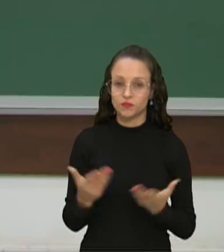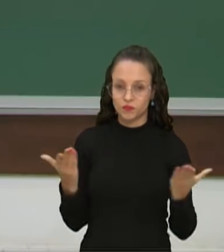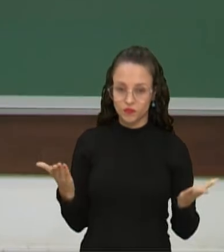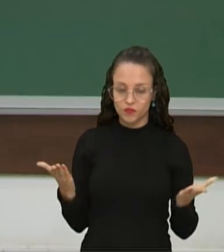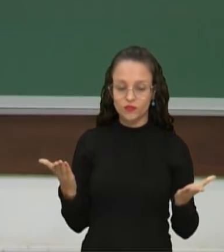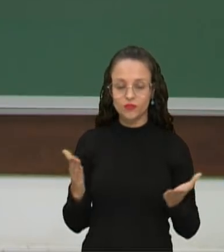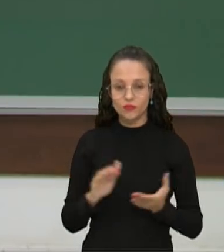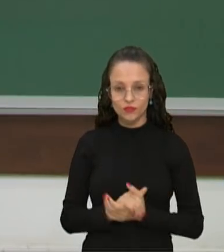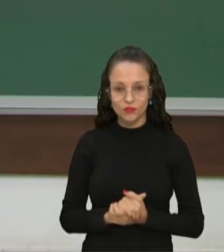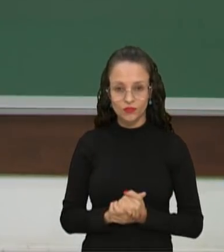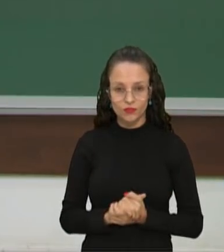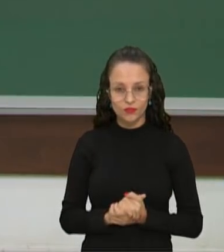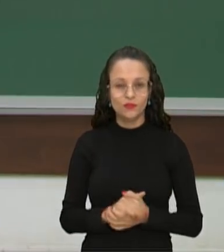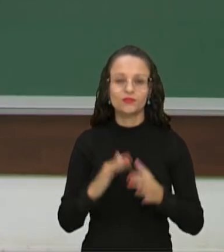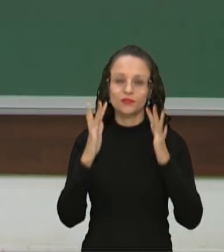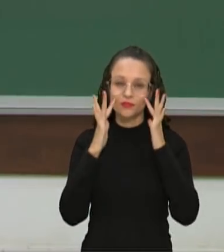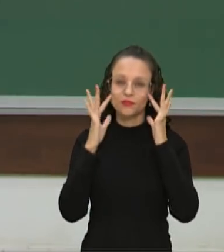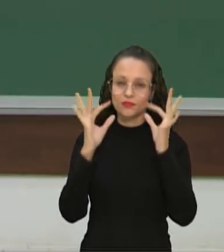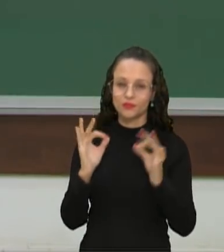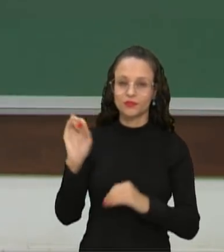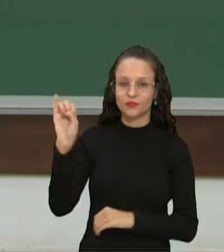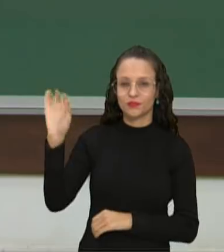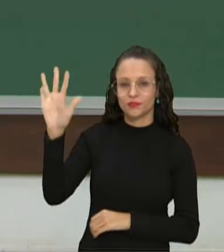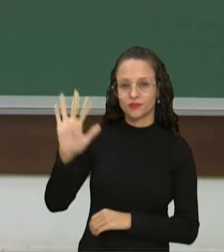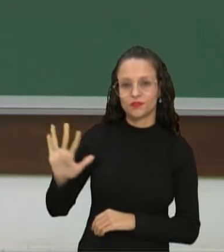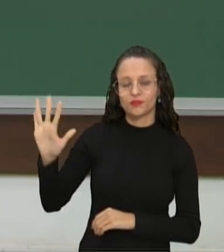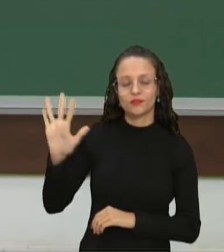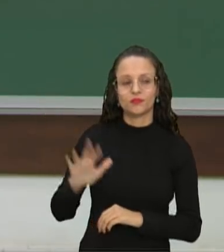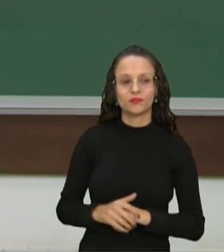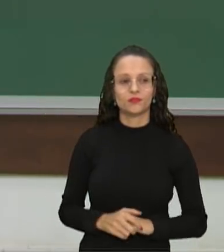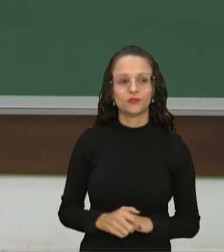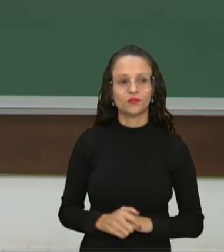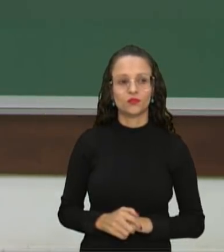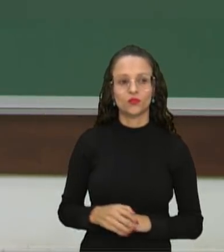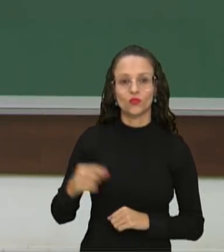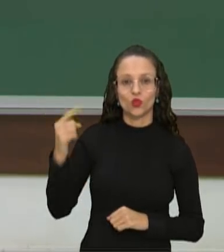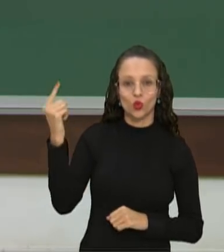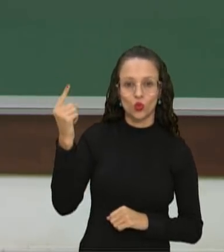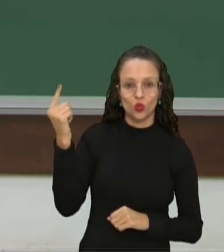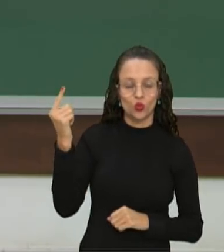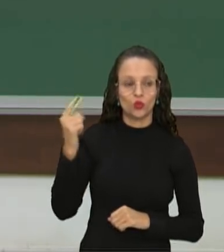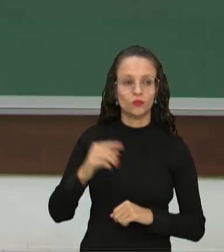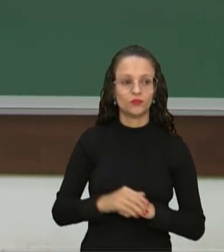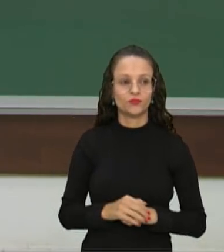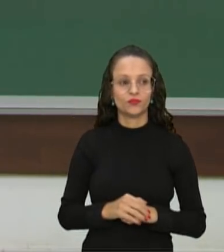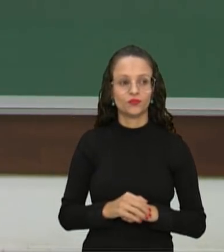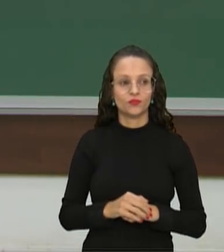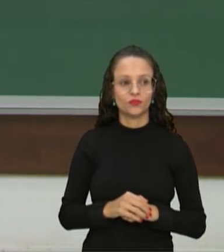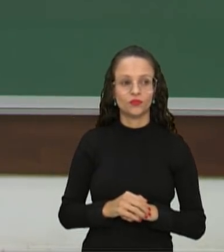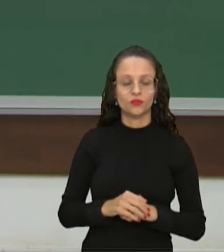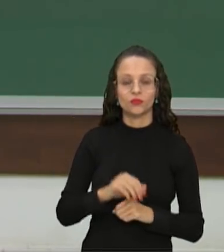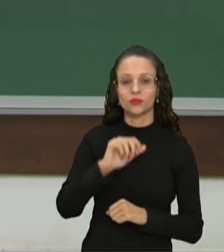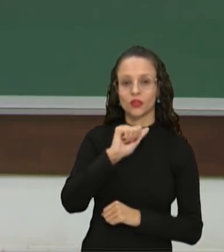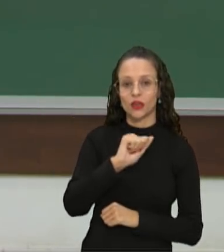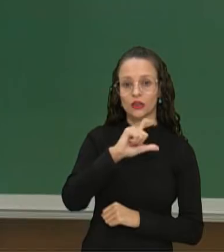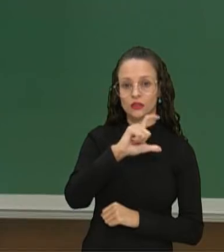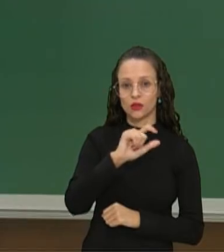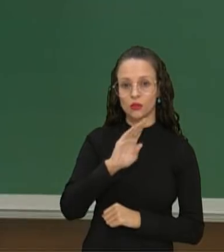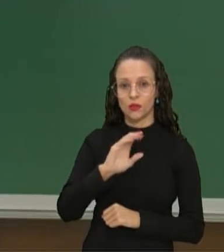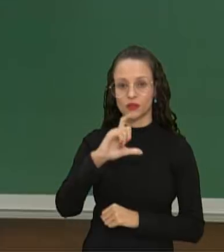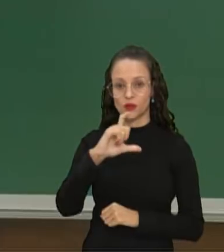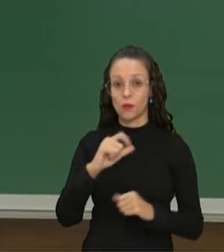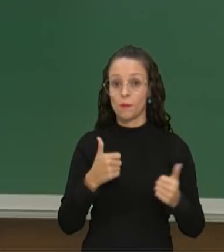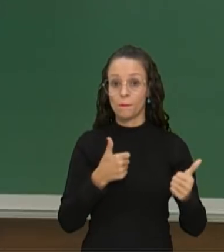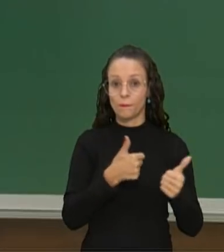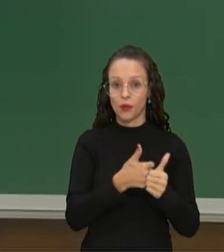aí, gente? Só prestar atenção no desenho, né? Então, vamos ver lá. A gente tem o caso 1, que os genes azão, bezão, por exemplo, estão mais